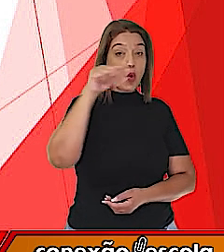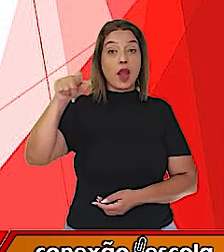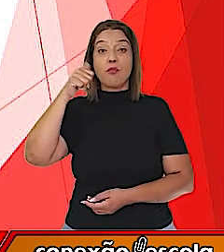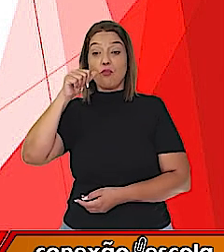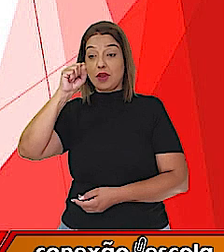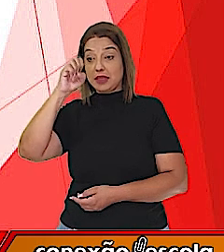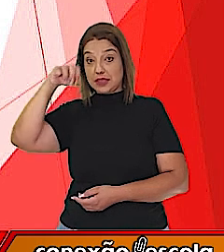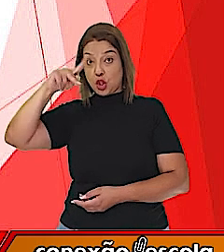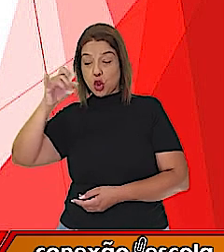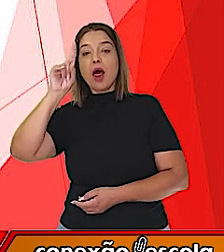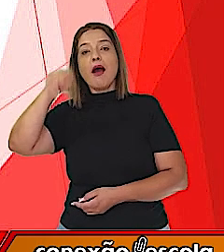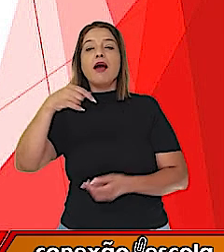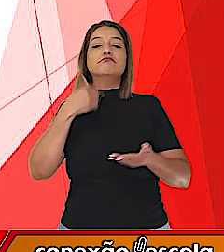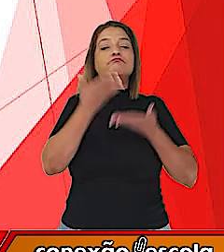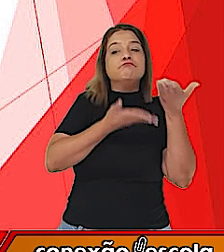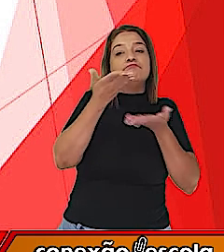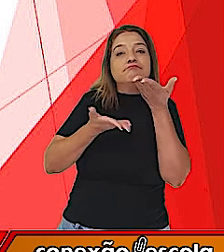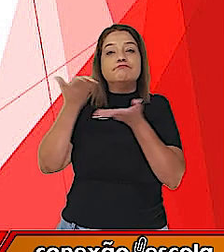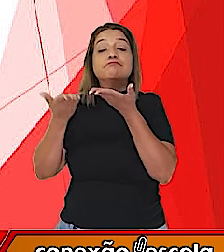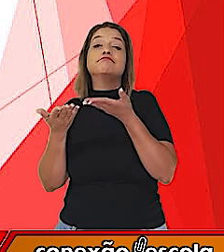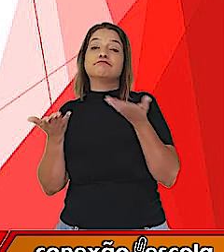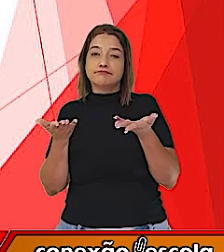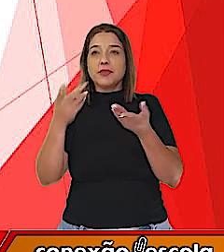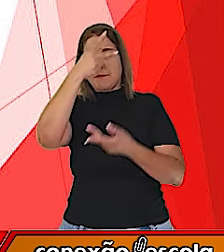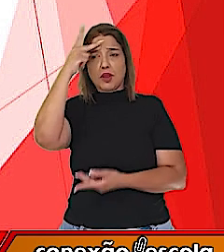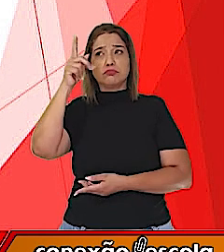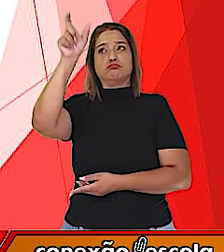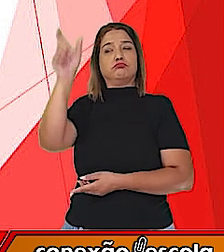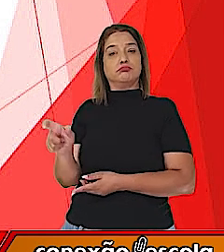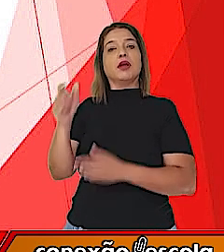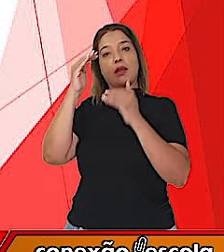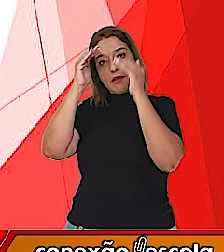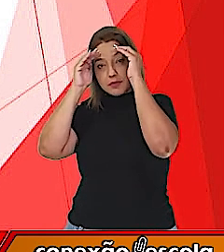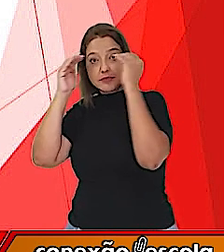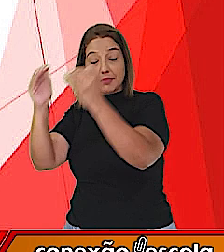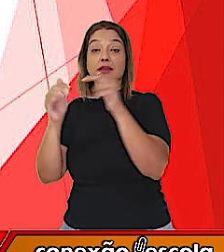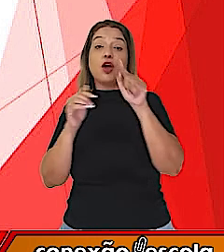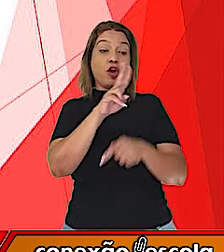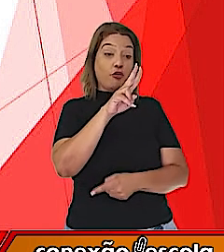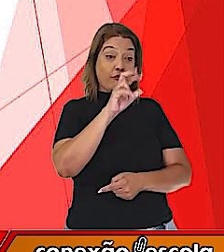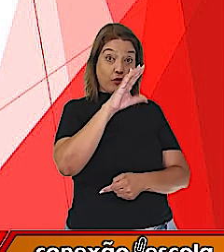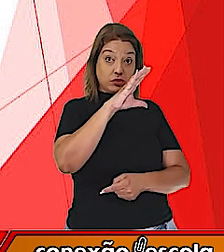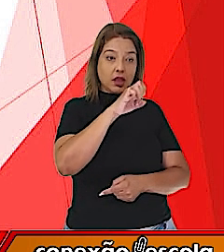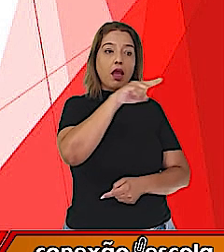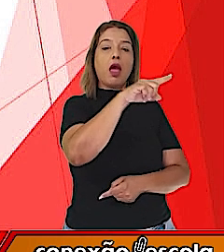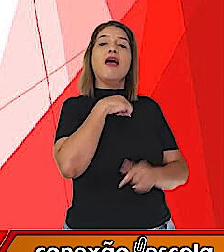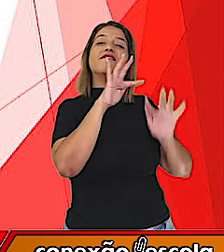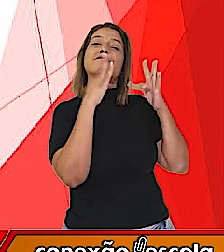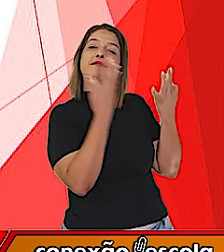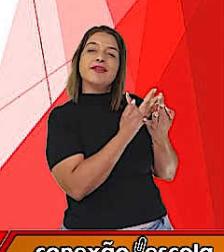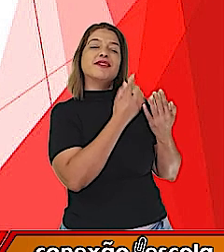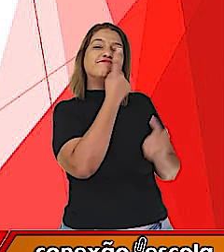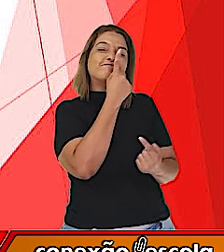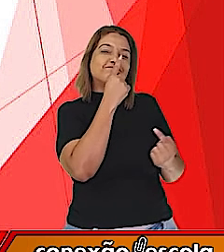tratamento cerimonioso. Você e vocês no tratamento familiar. Você e vocês